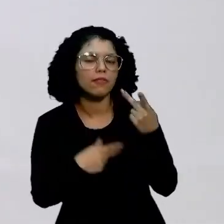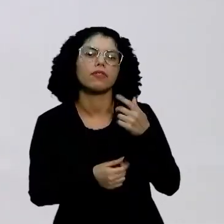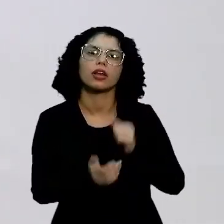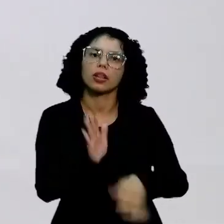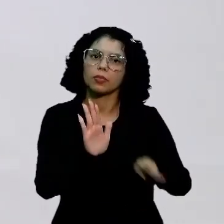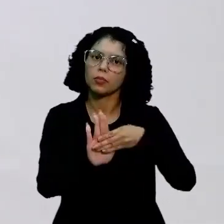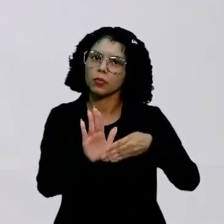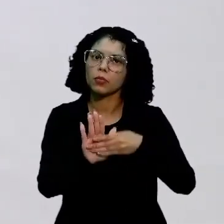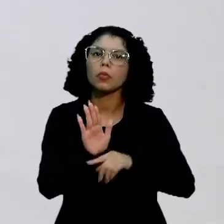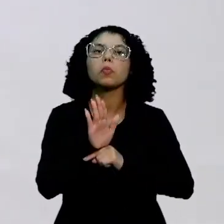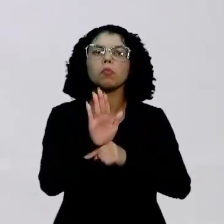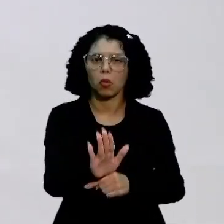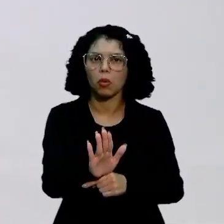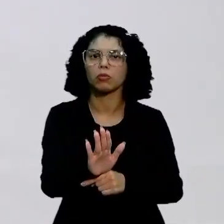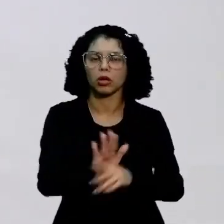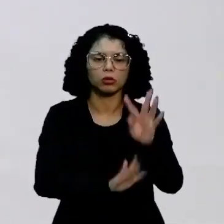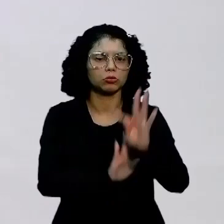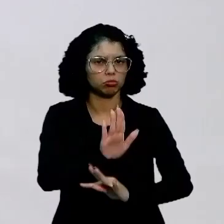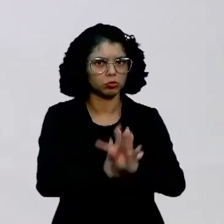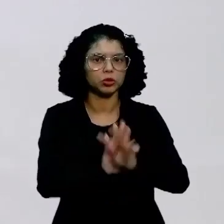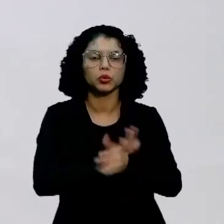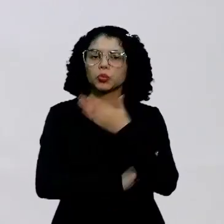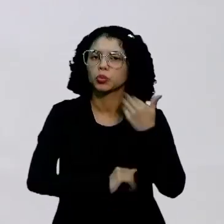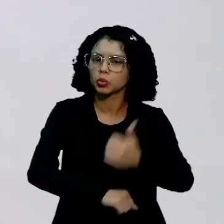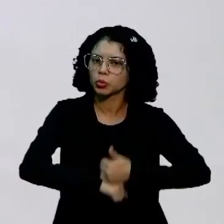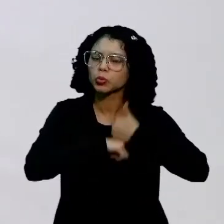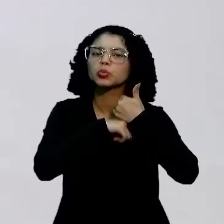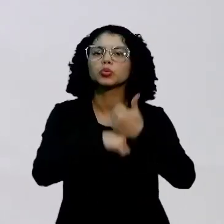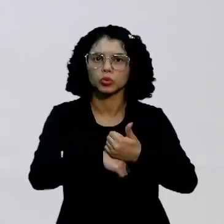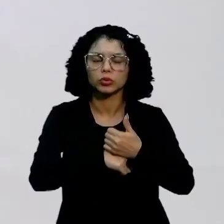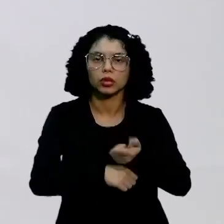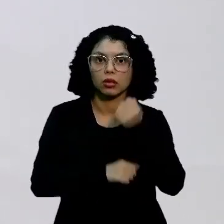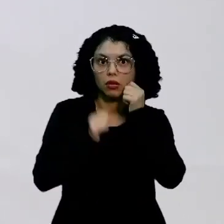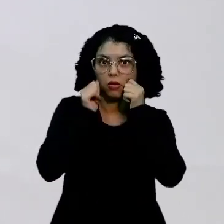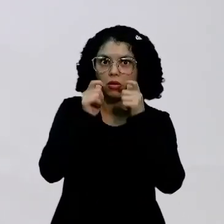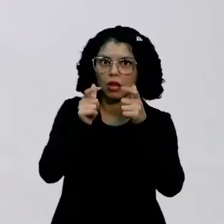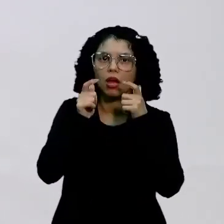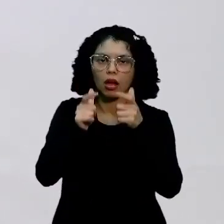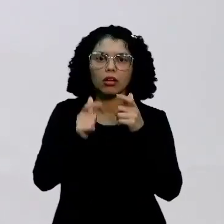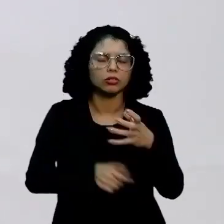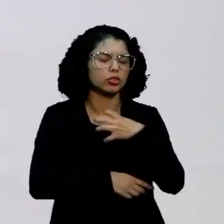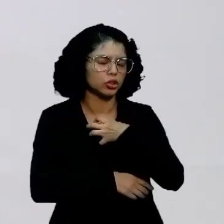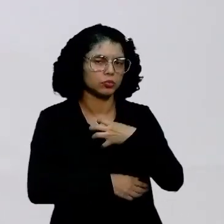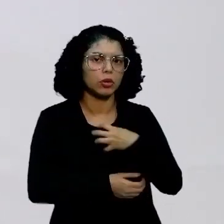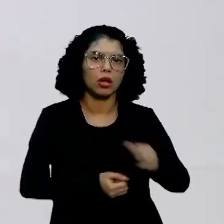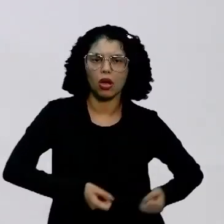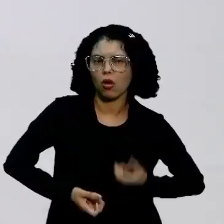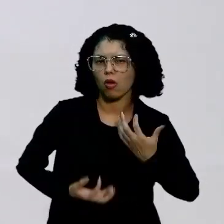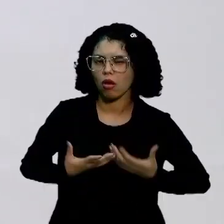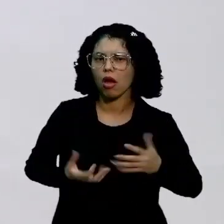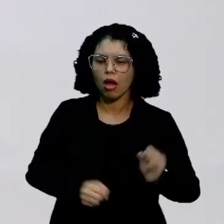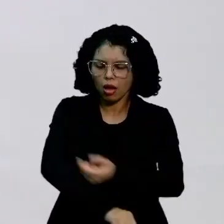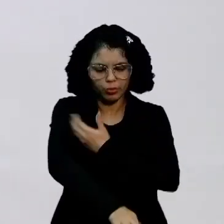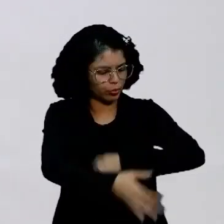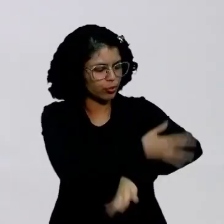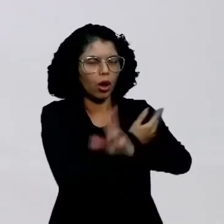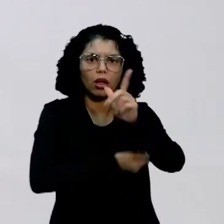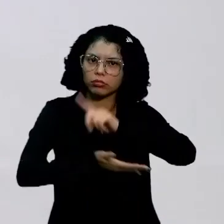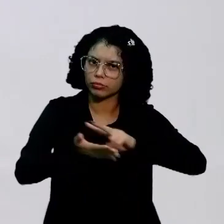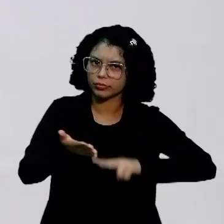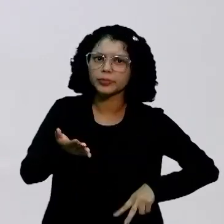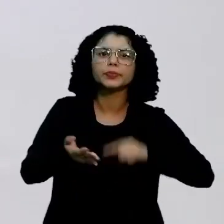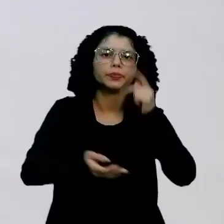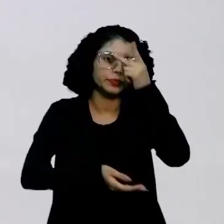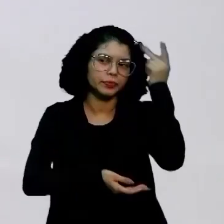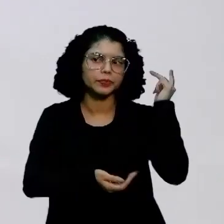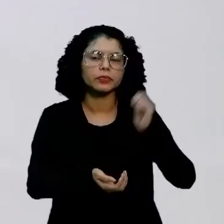oferece para me apresentar um texto ali de qualidade que desperte algum sentimento, alguma emoção no leitor. Afinal, é isso, né? Não